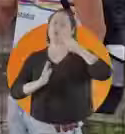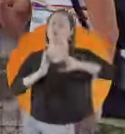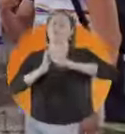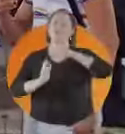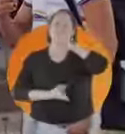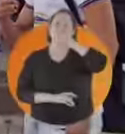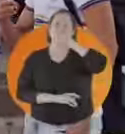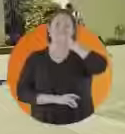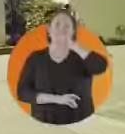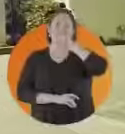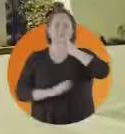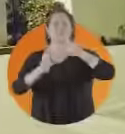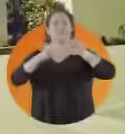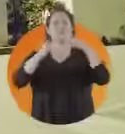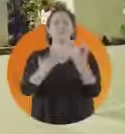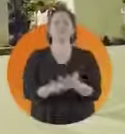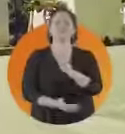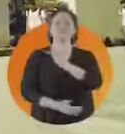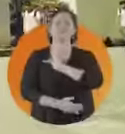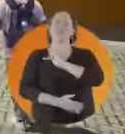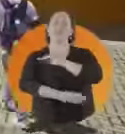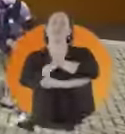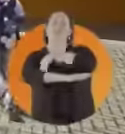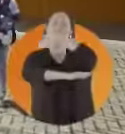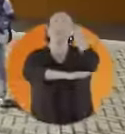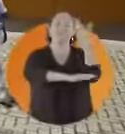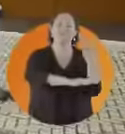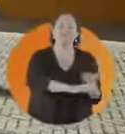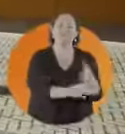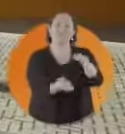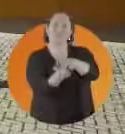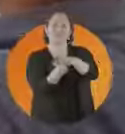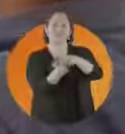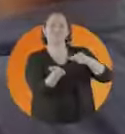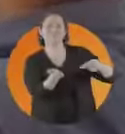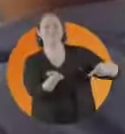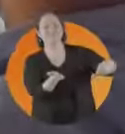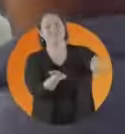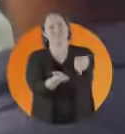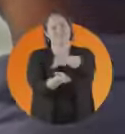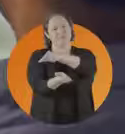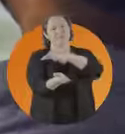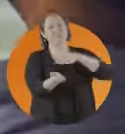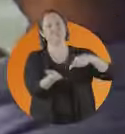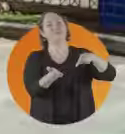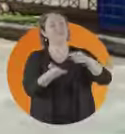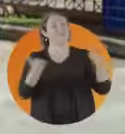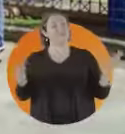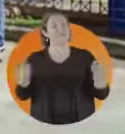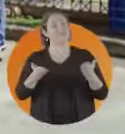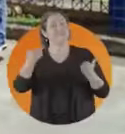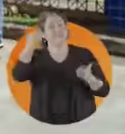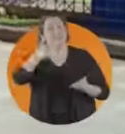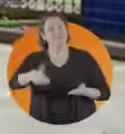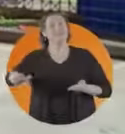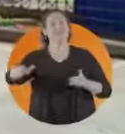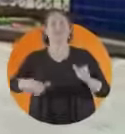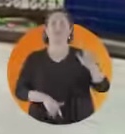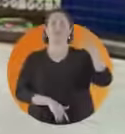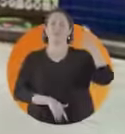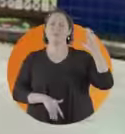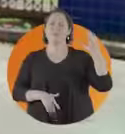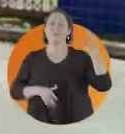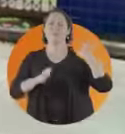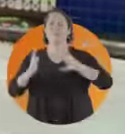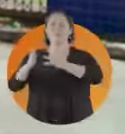PSB. Levamos escolas técnicas em tempo integral a todas as regiões do Estado. Agora, outra vez com